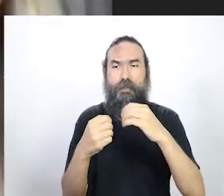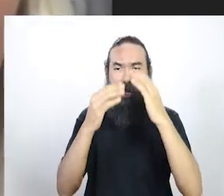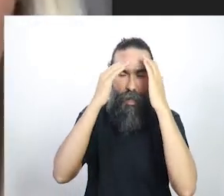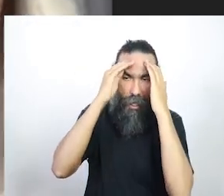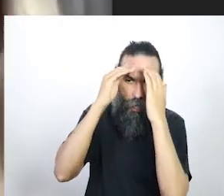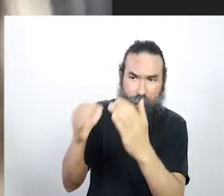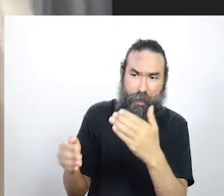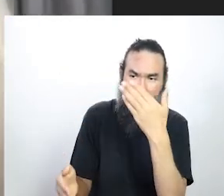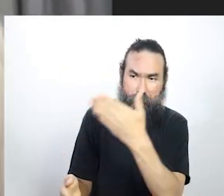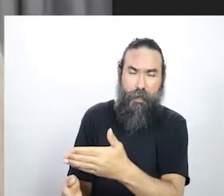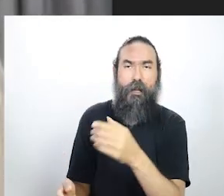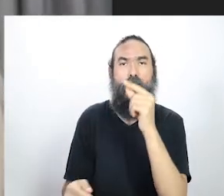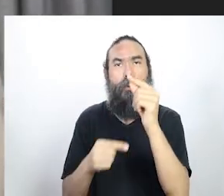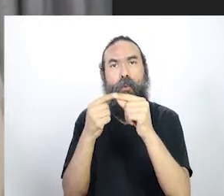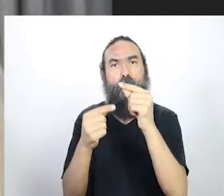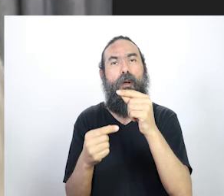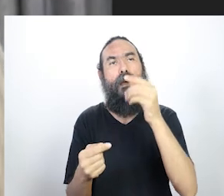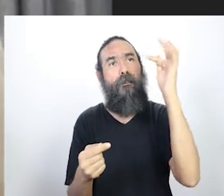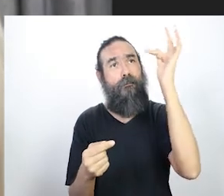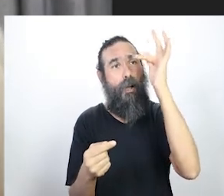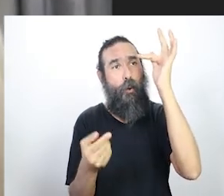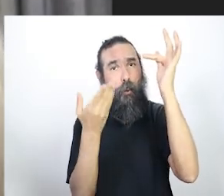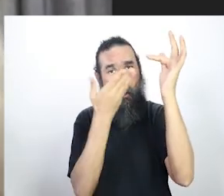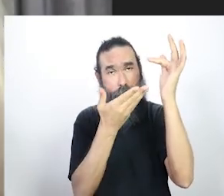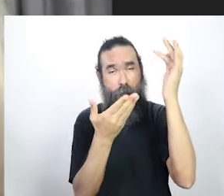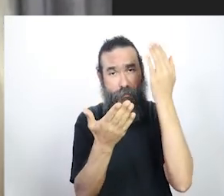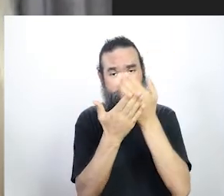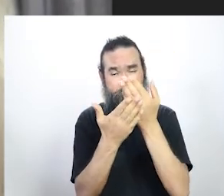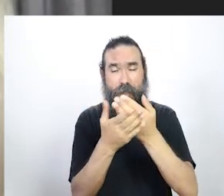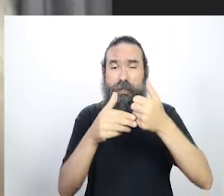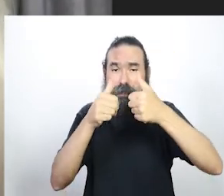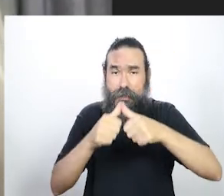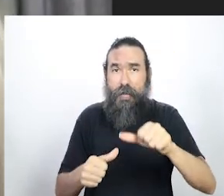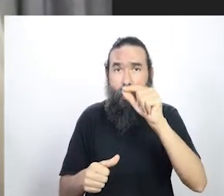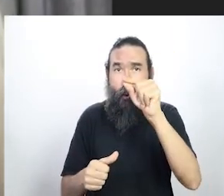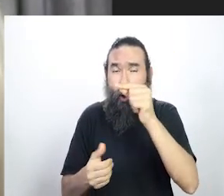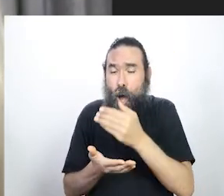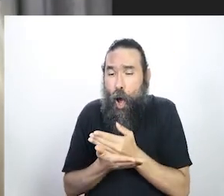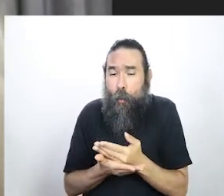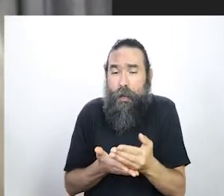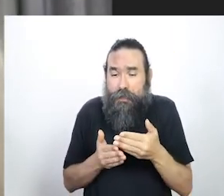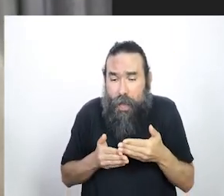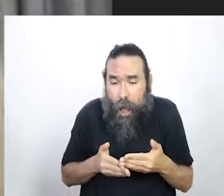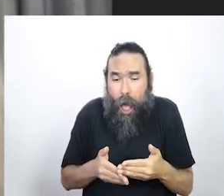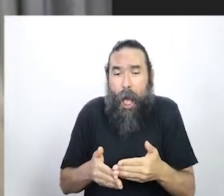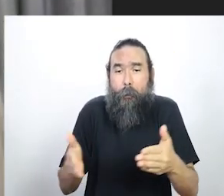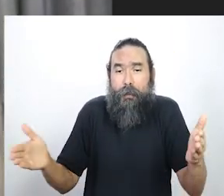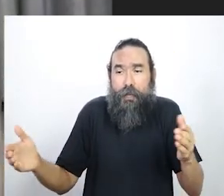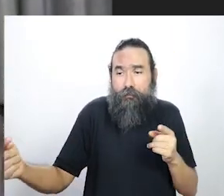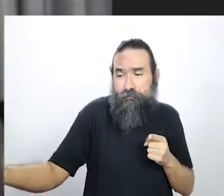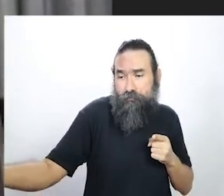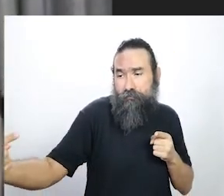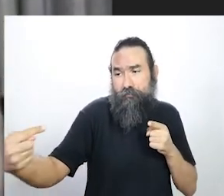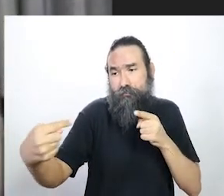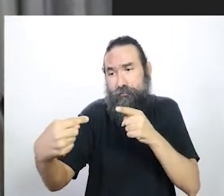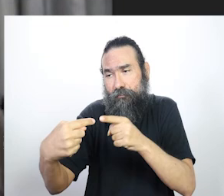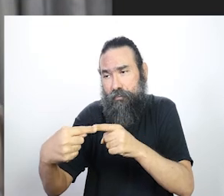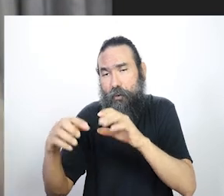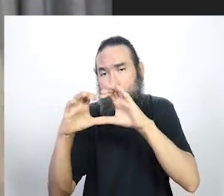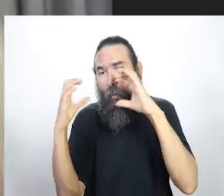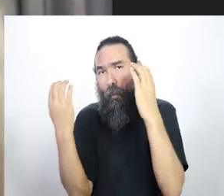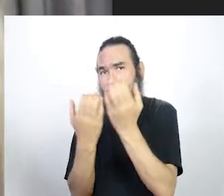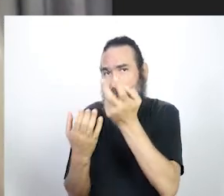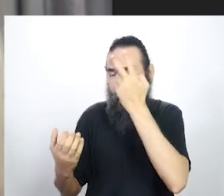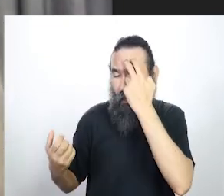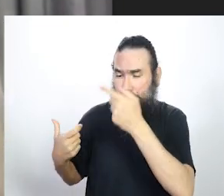ouvida, né? Nesse diálogo na universidade. Mas a gente pensa que a abertura já está acontecendo. Então, eu vou